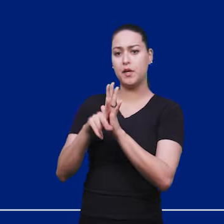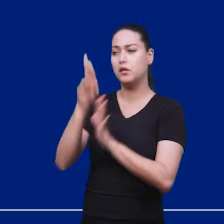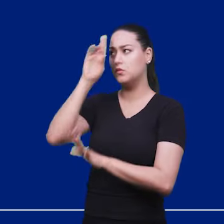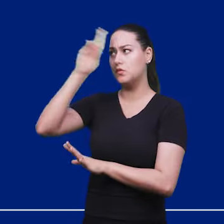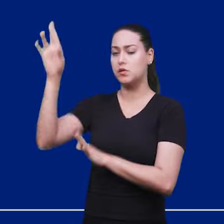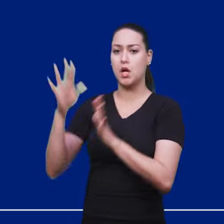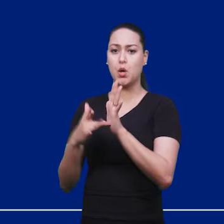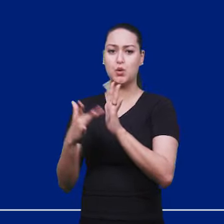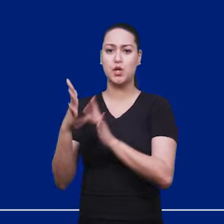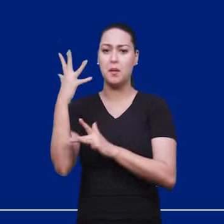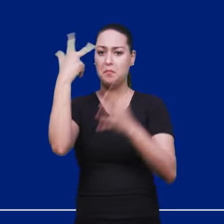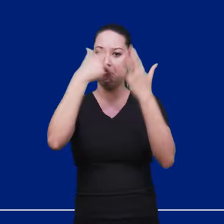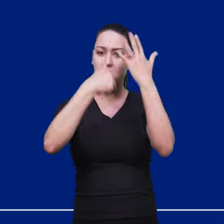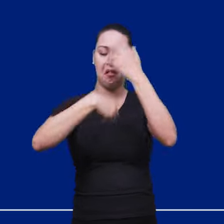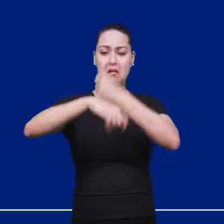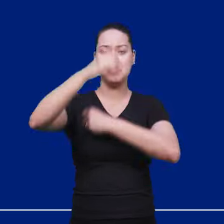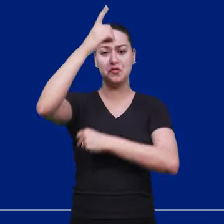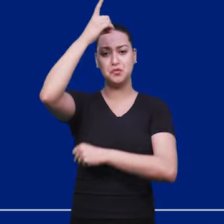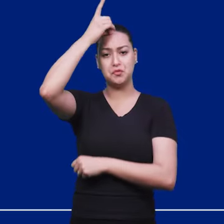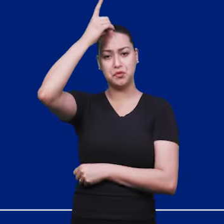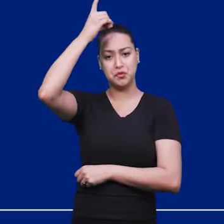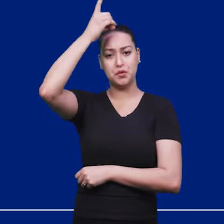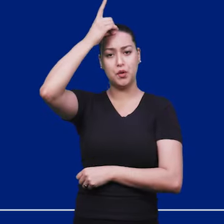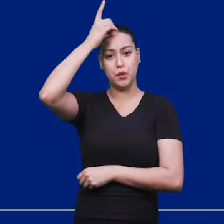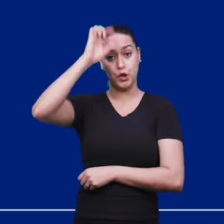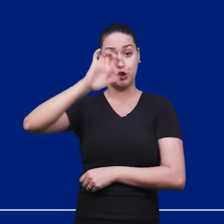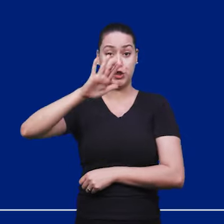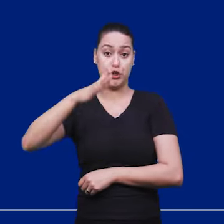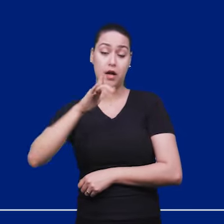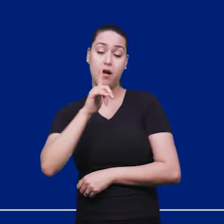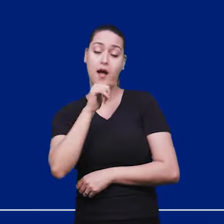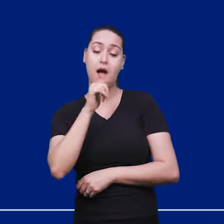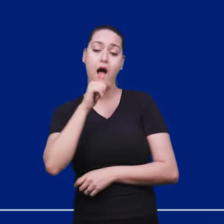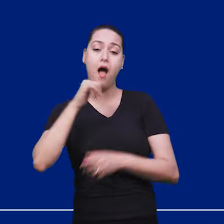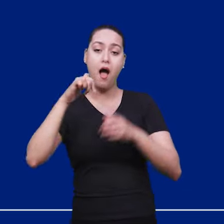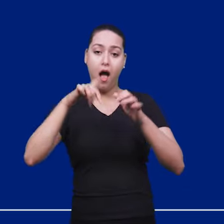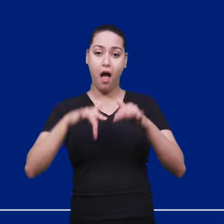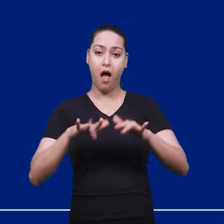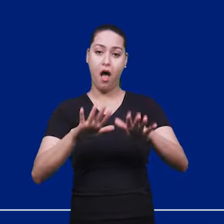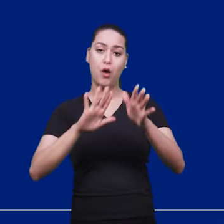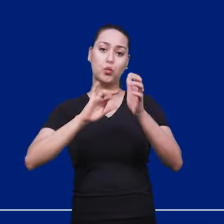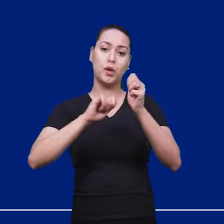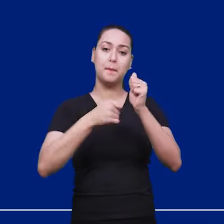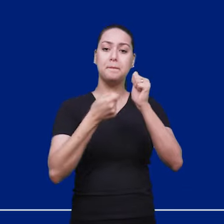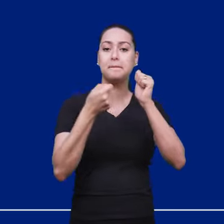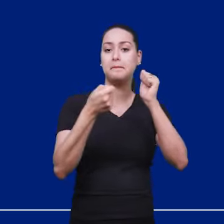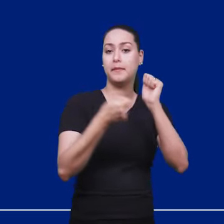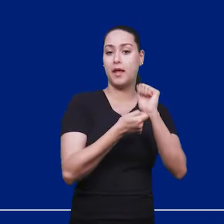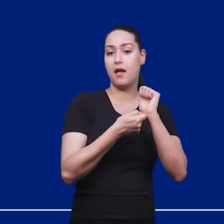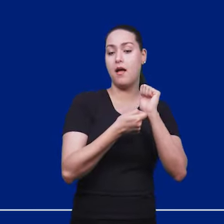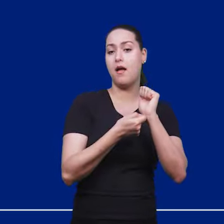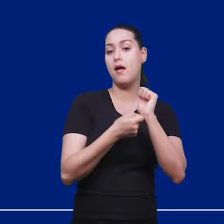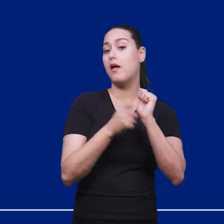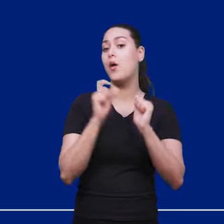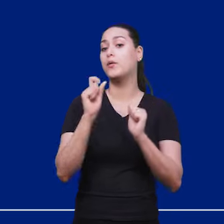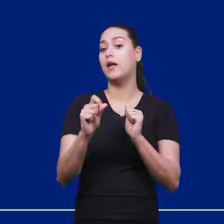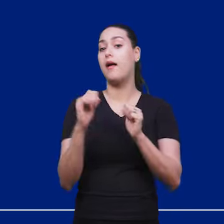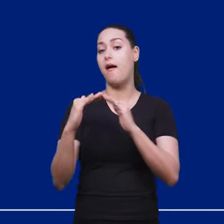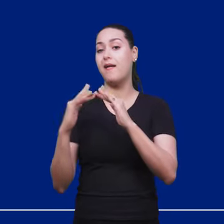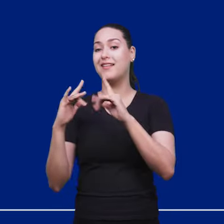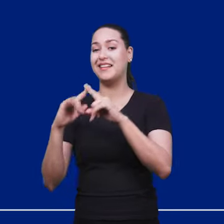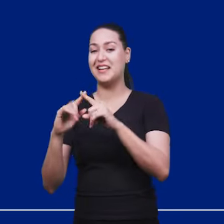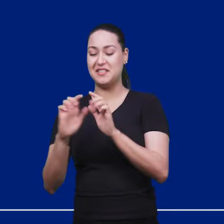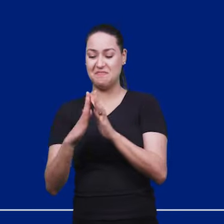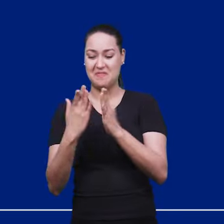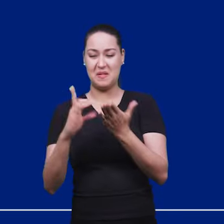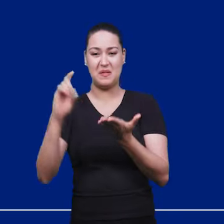exclusiva do Senhor Jesus, que tem a beleza dos dons espirituais. Já fonte selada remete à igreja que tem a